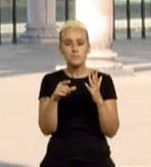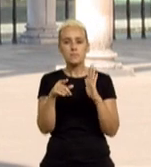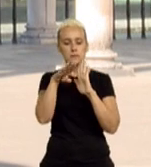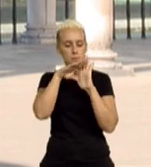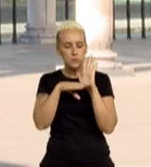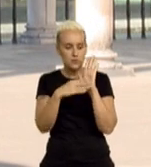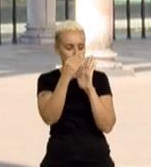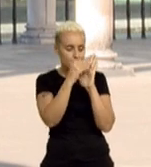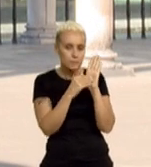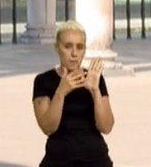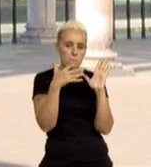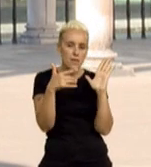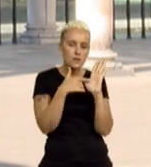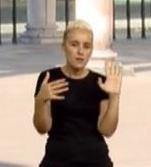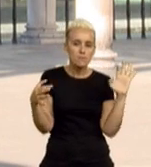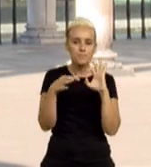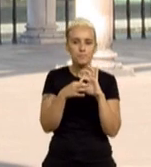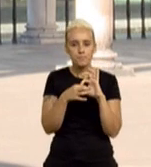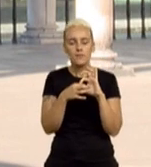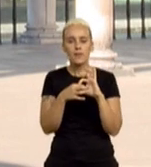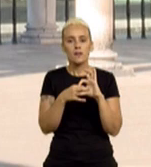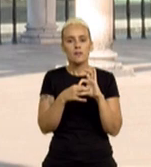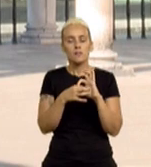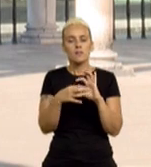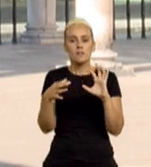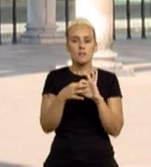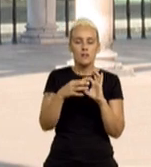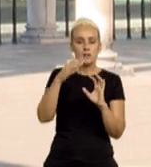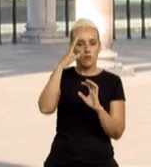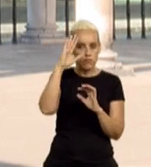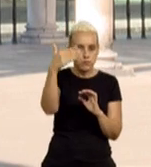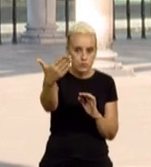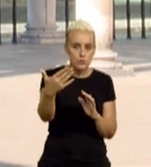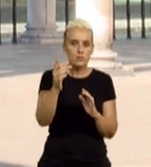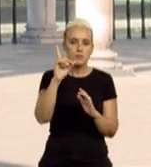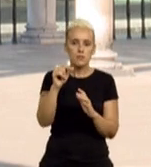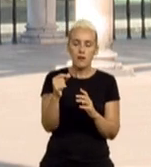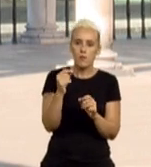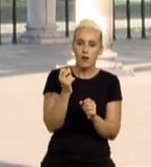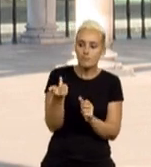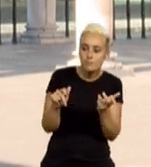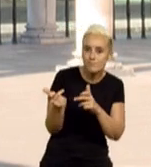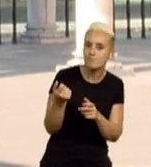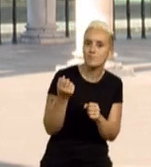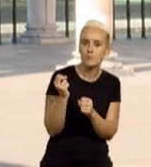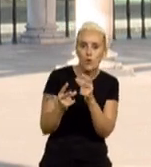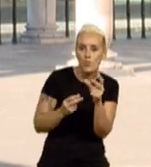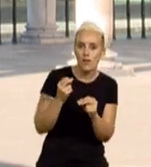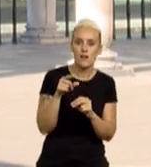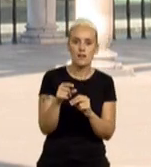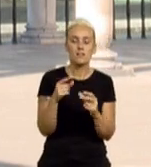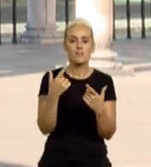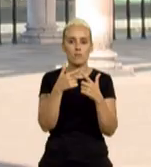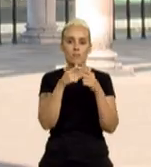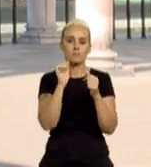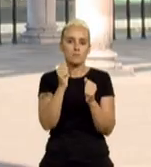grande parte da programação tinha um olhar muito virado para o futuro e para as últimas vanguardas, nomeadamente para linguagens